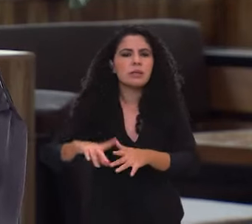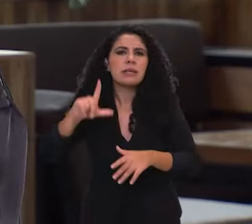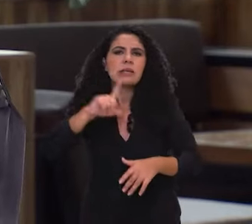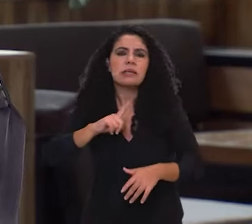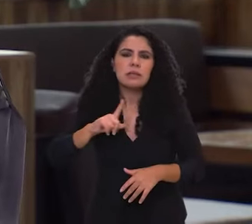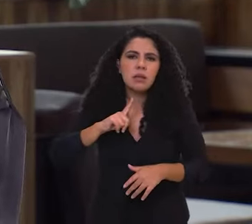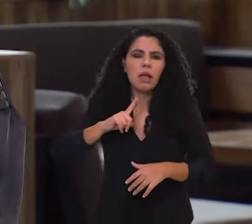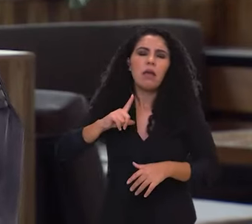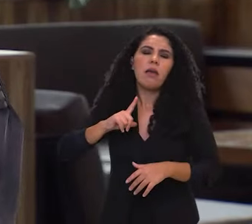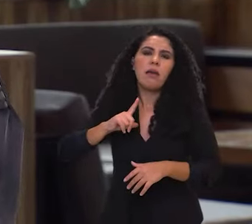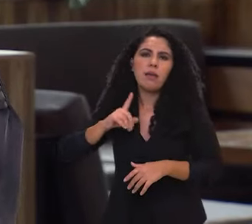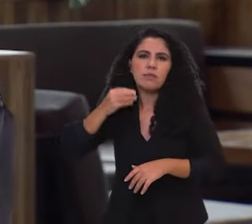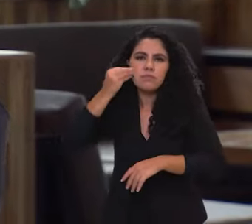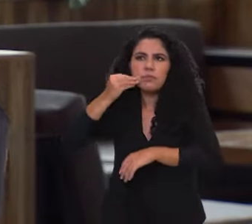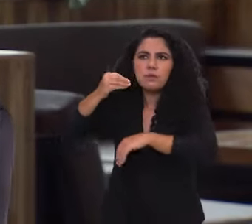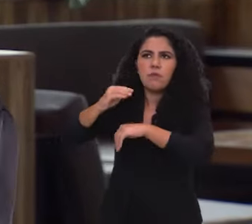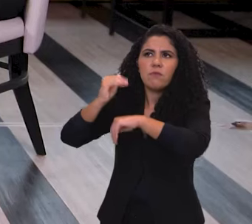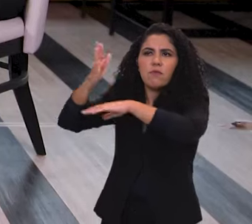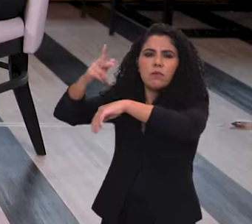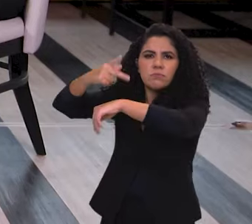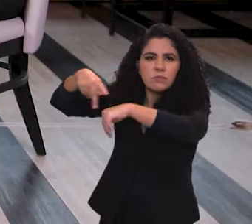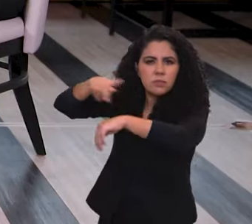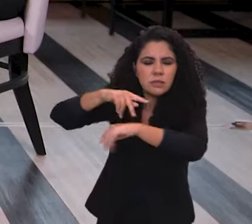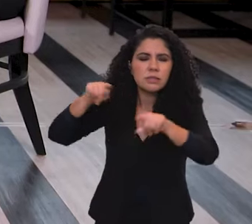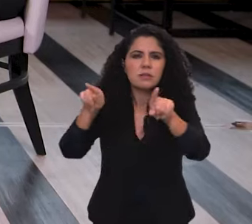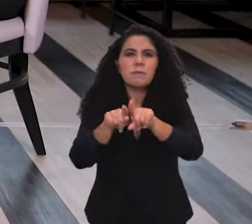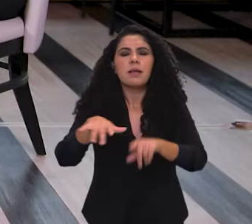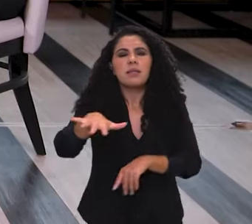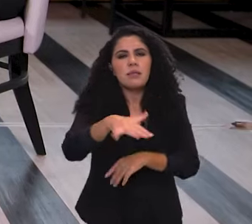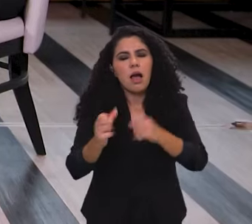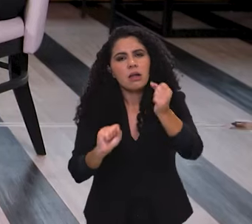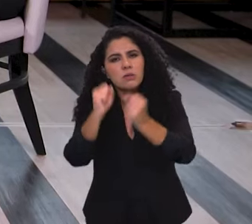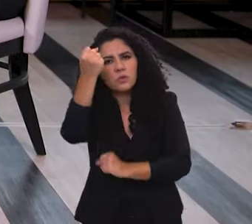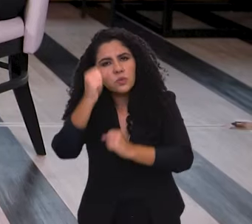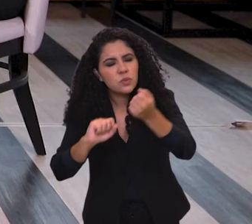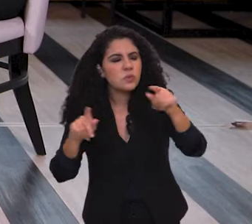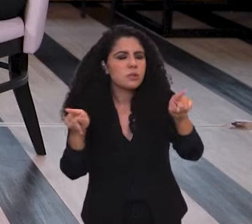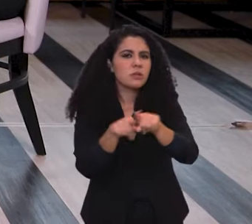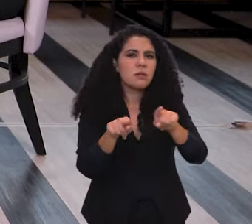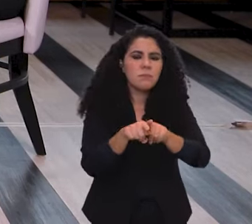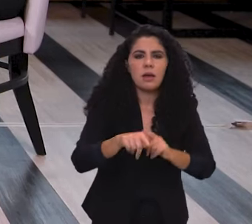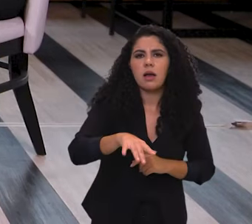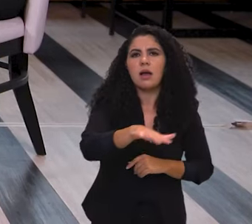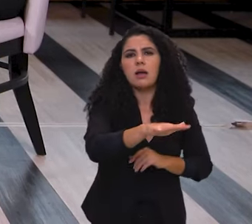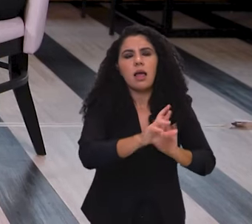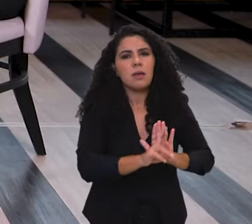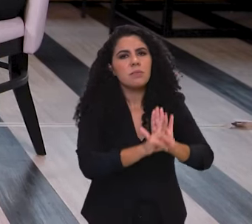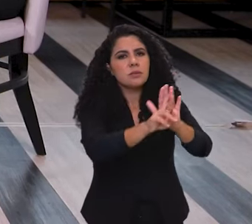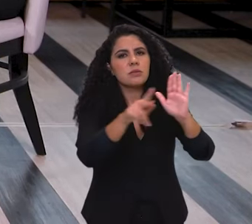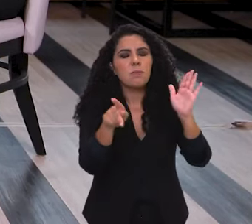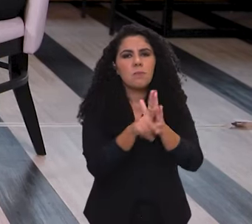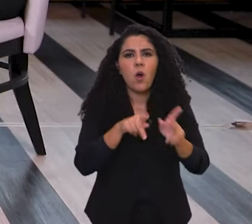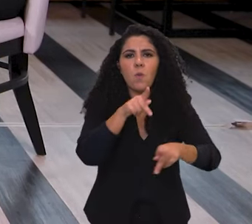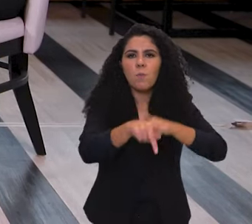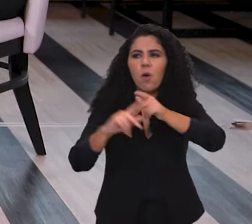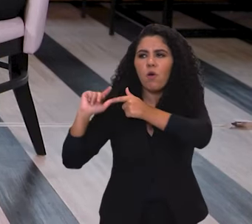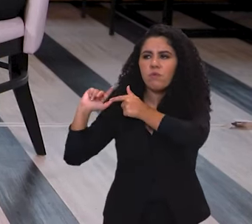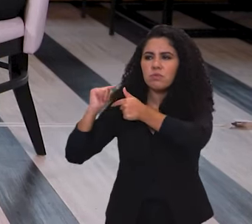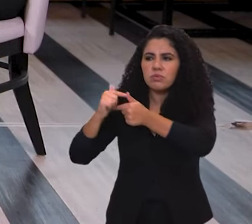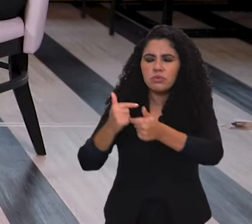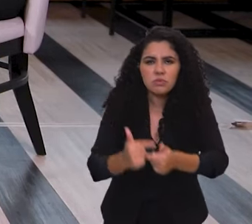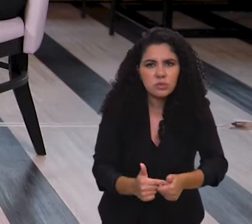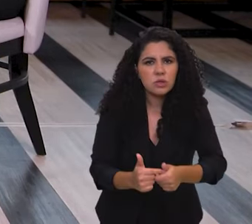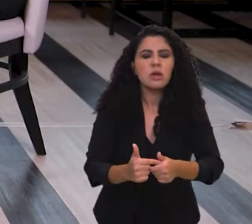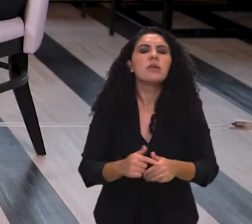passando pelo setor produtivo, levamos a indústria, levamos representantes dos povos originários e